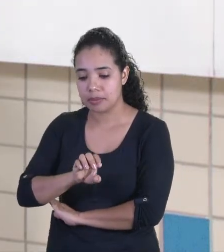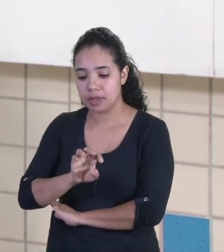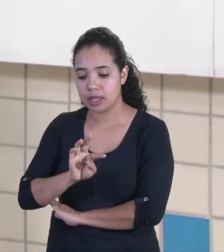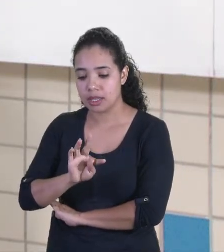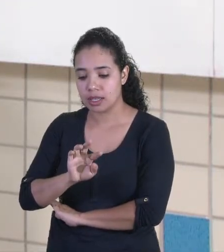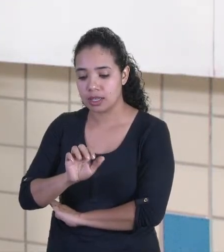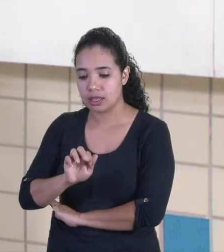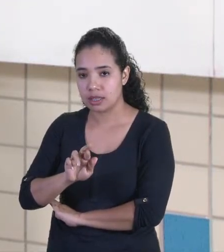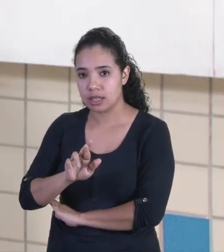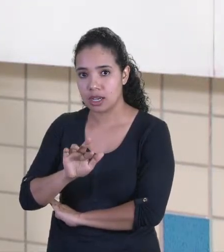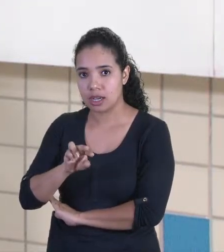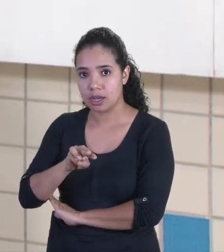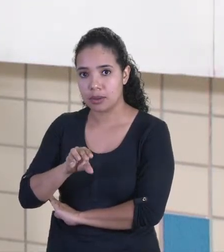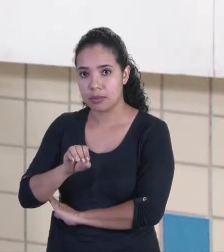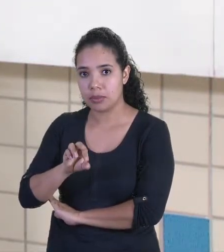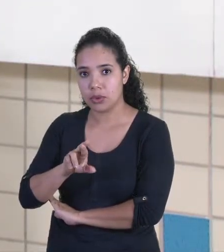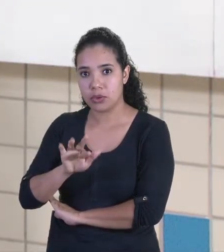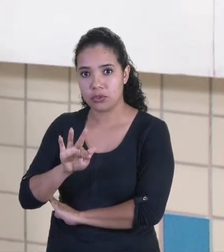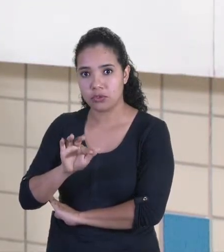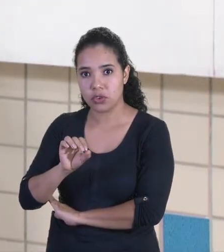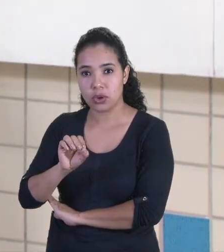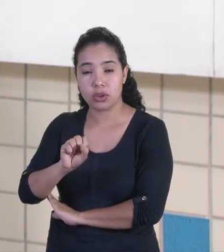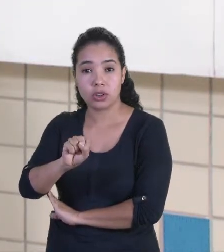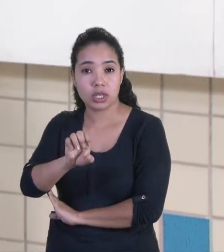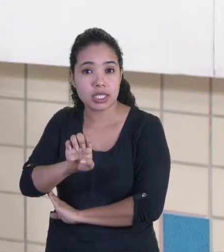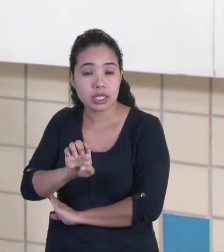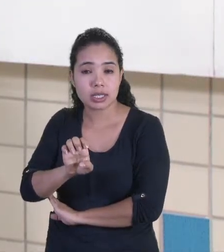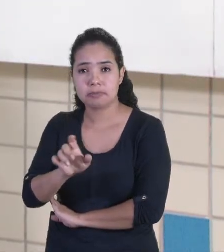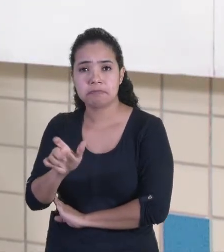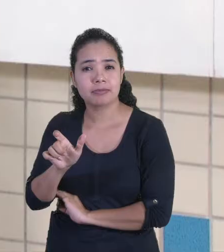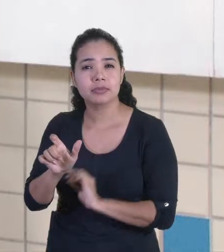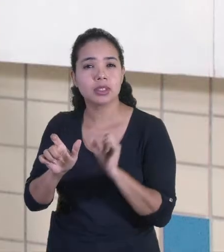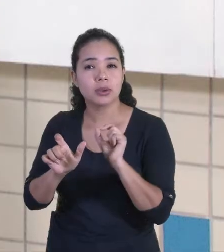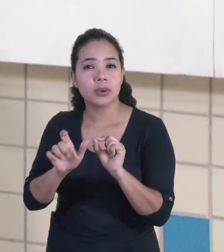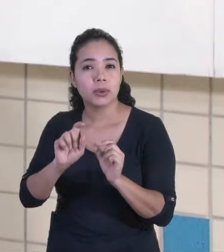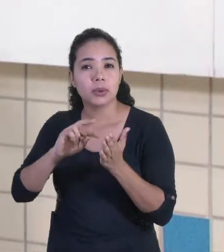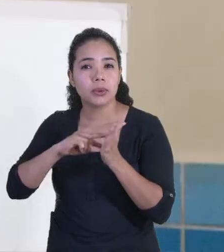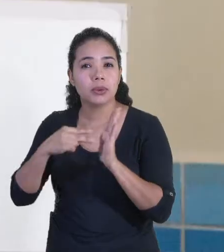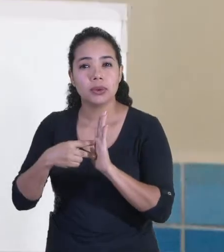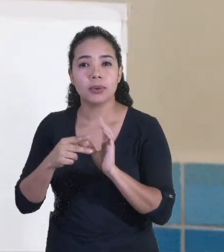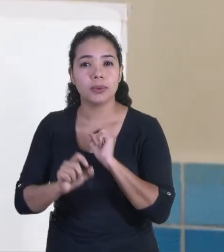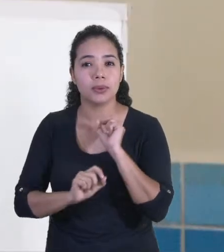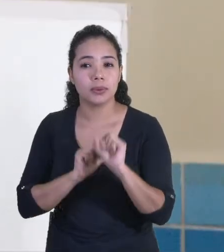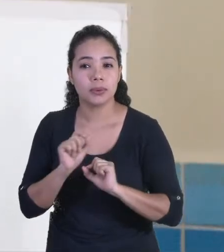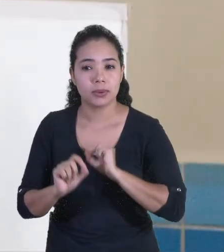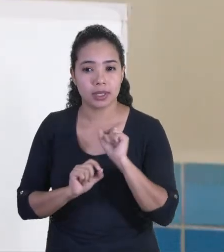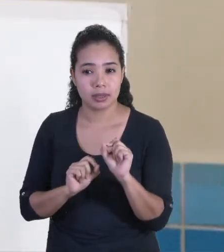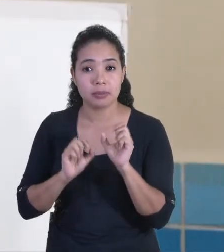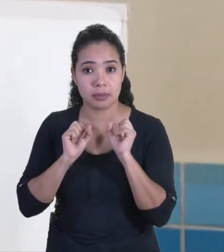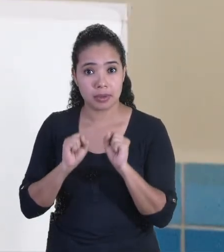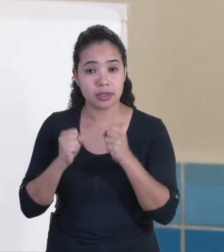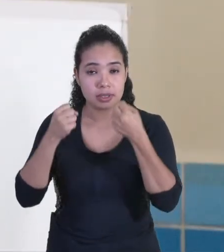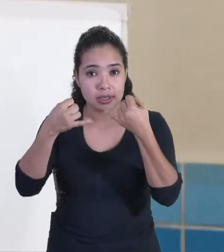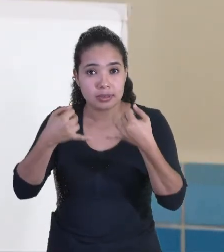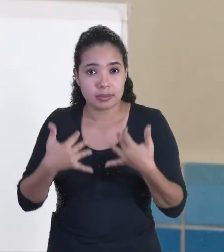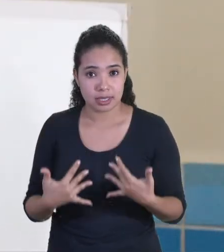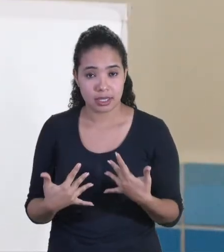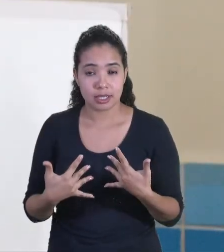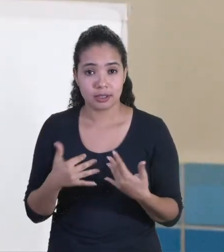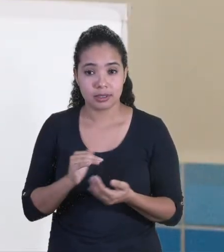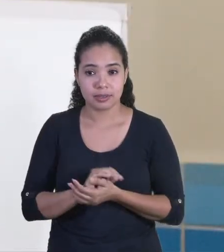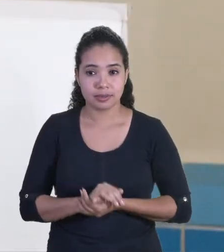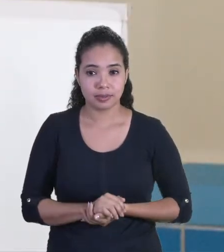metamorfose? Você sabe o que significa metamorfose? Poderia explicar, Fava, para